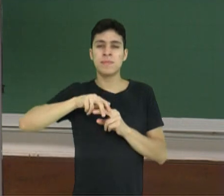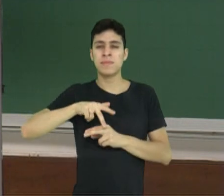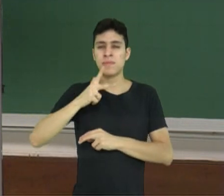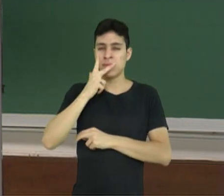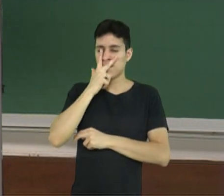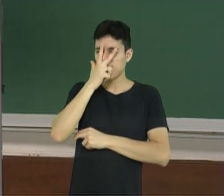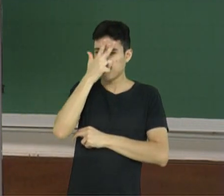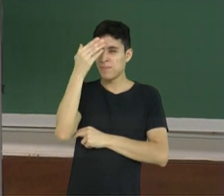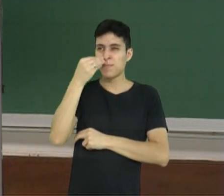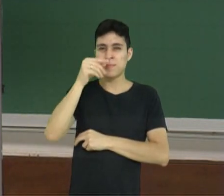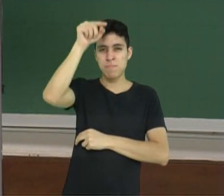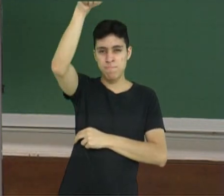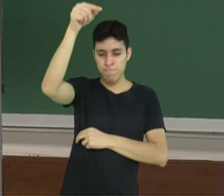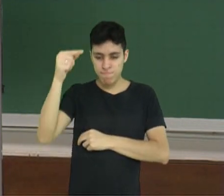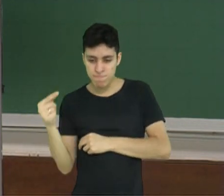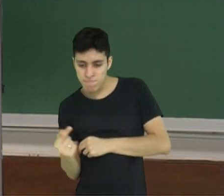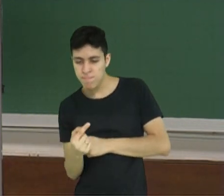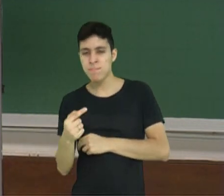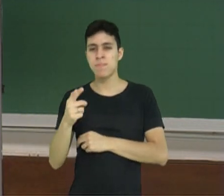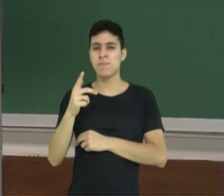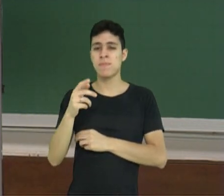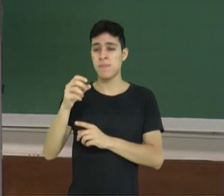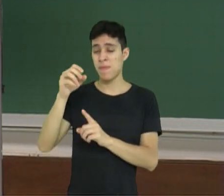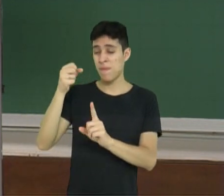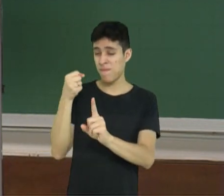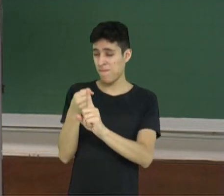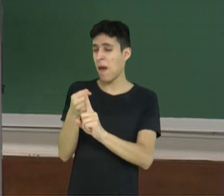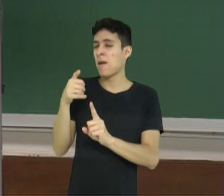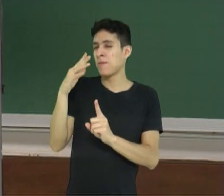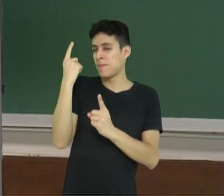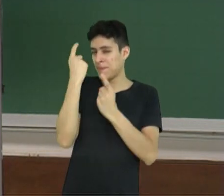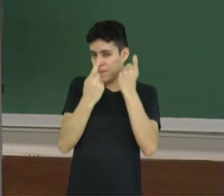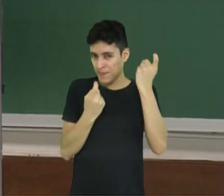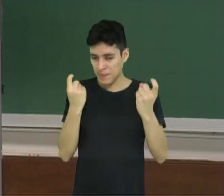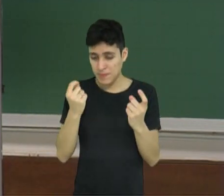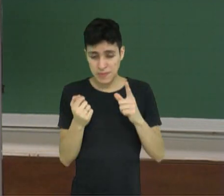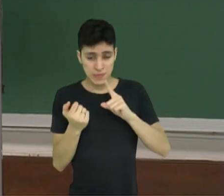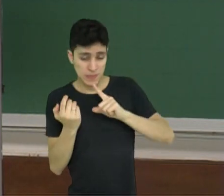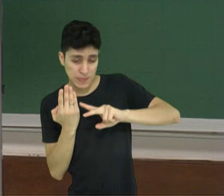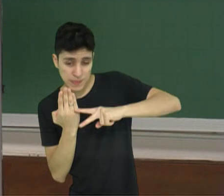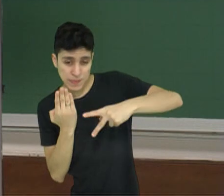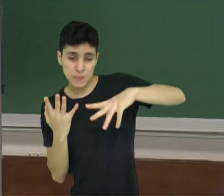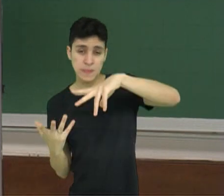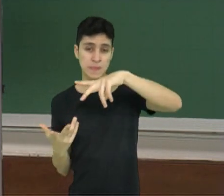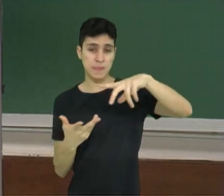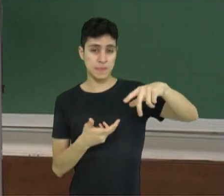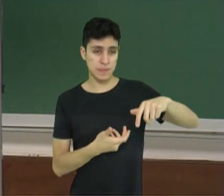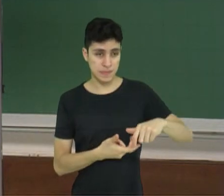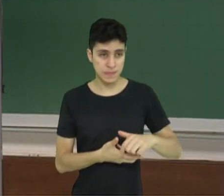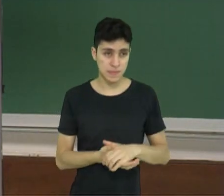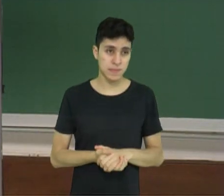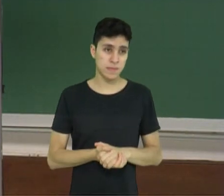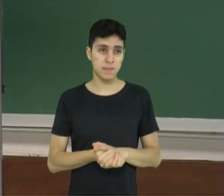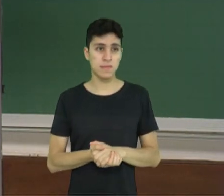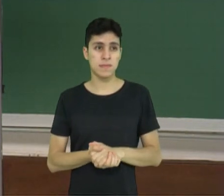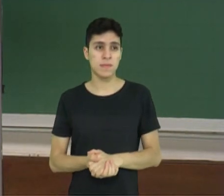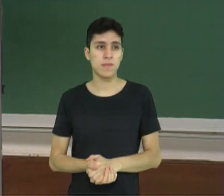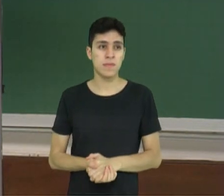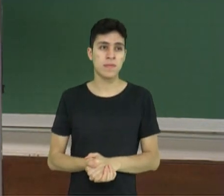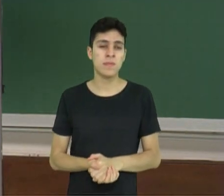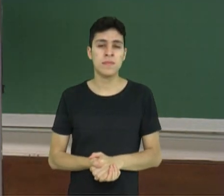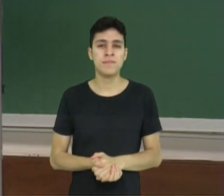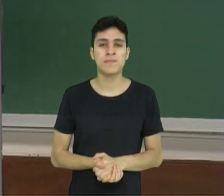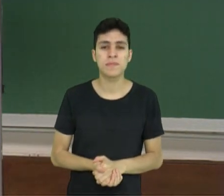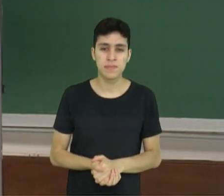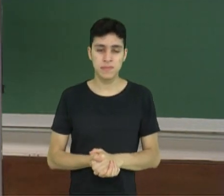fragilidade dessas regiões, né, os impactos são preocupantes, eles têm consequências para o mundo todo, tá? Então vamos lá.